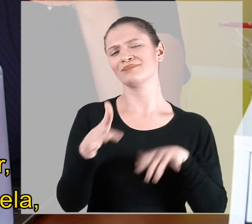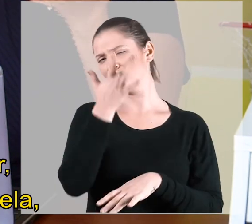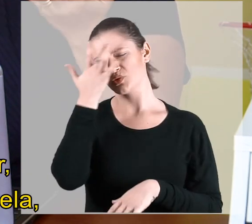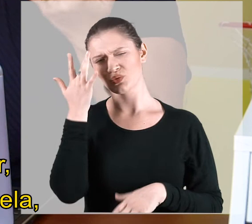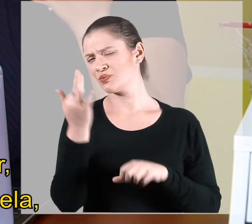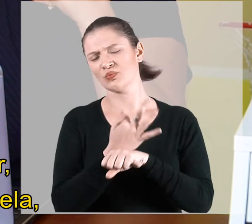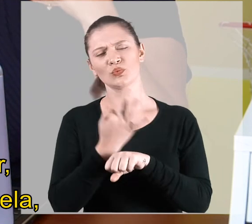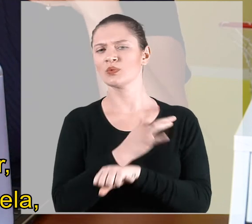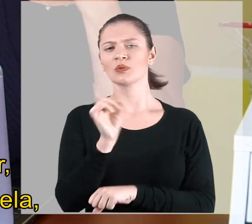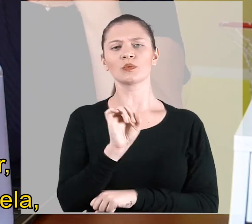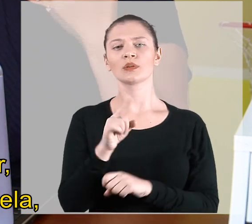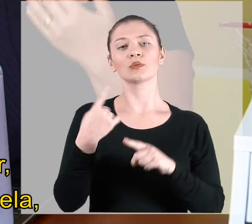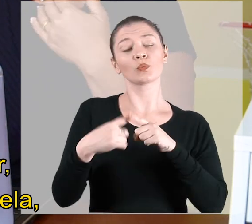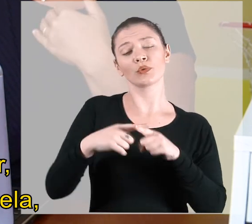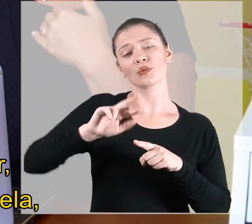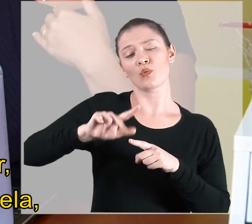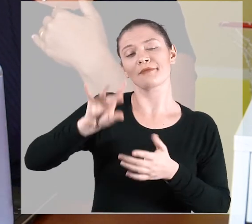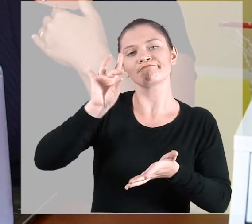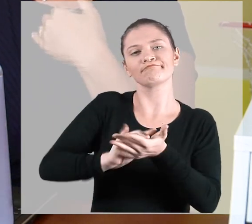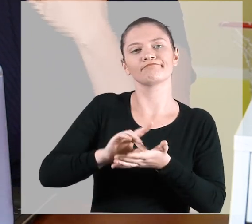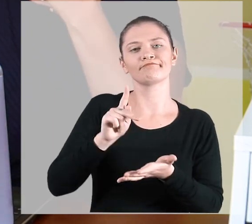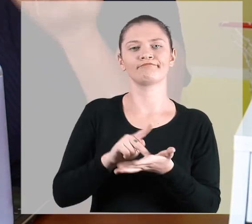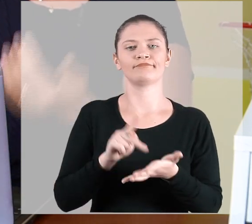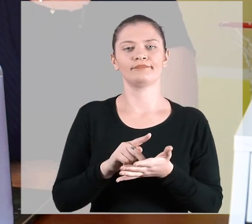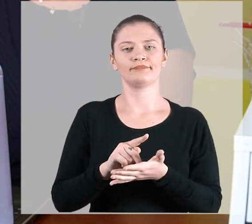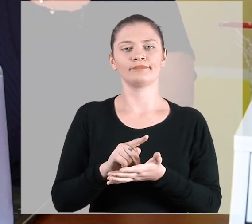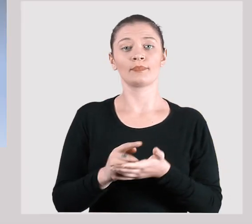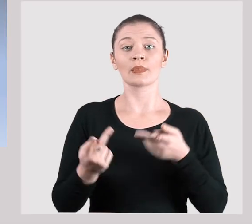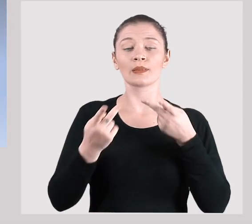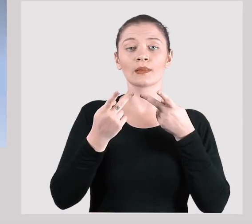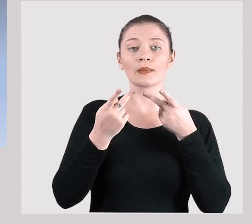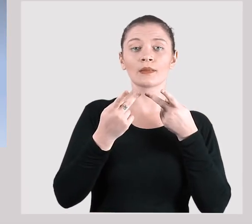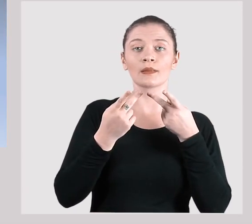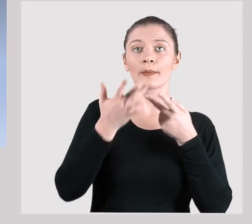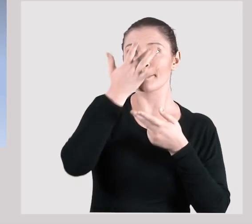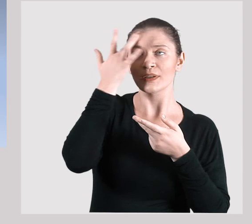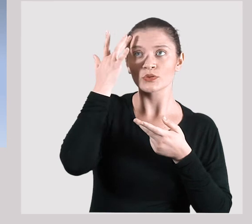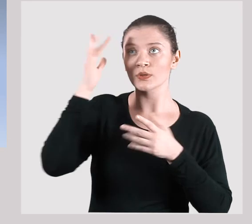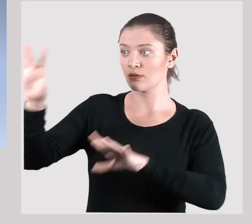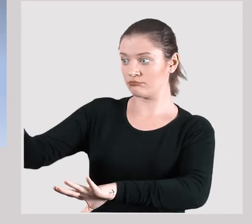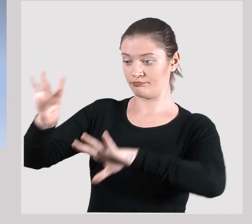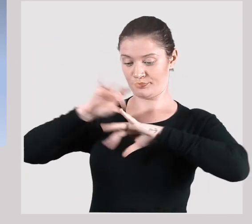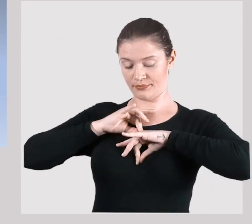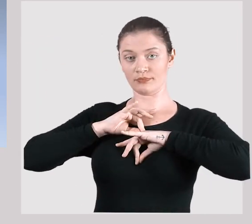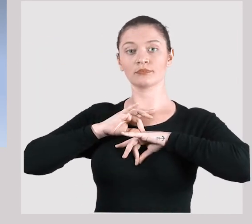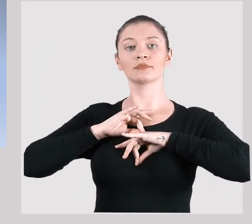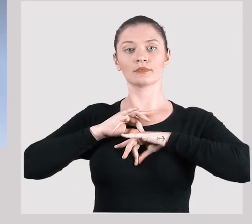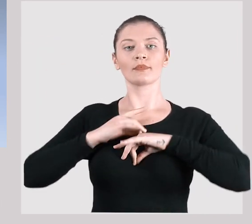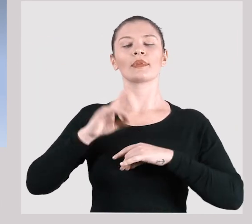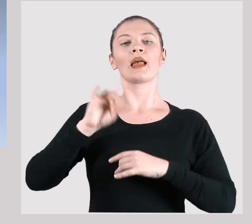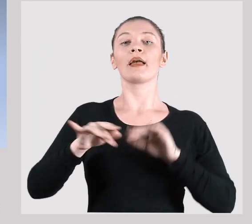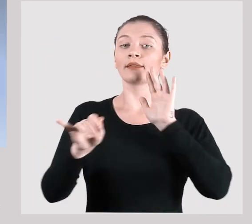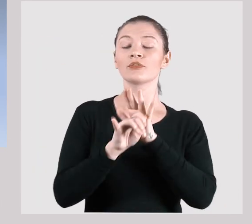porque isso não é uma verdade dela, a pessoa está atuando, né? Então é isso, a identidade é uma construção dinâmica,